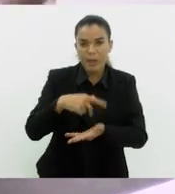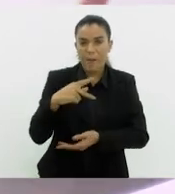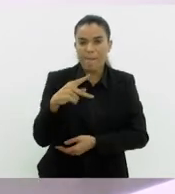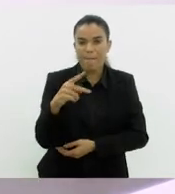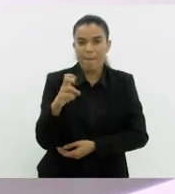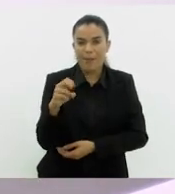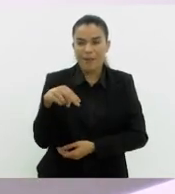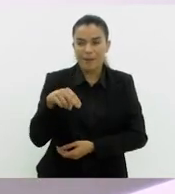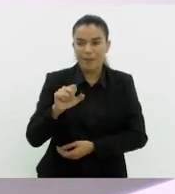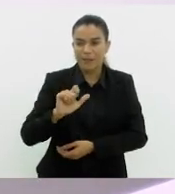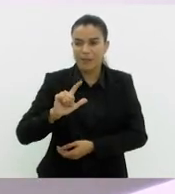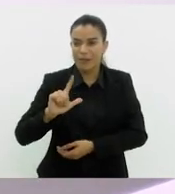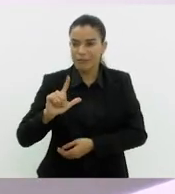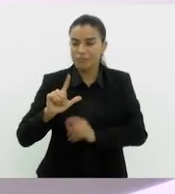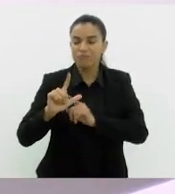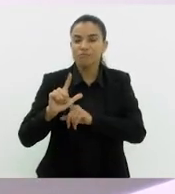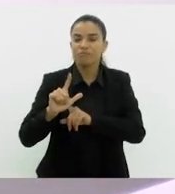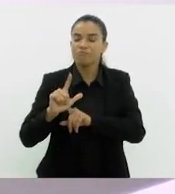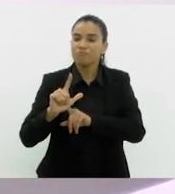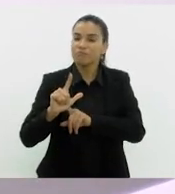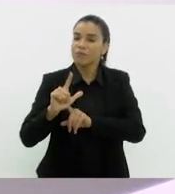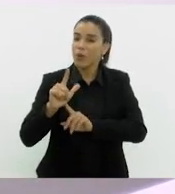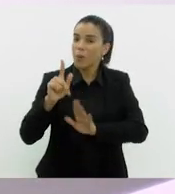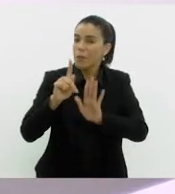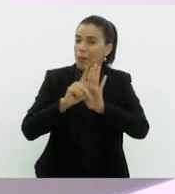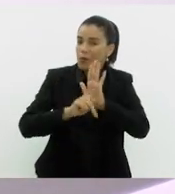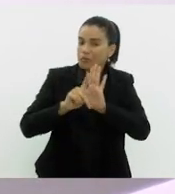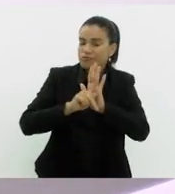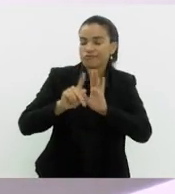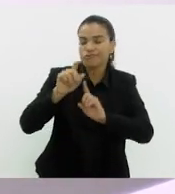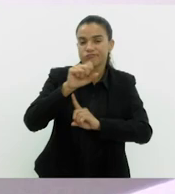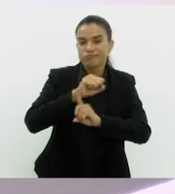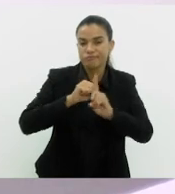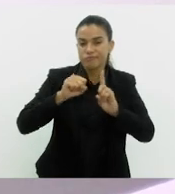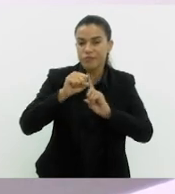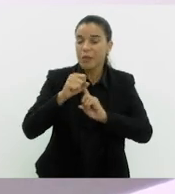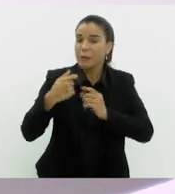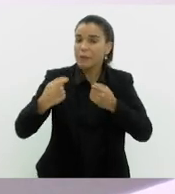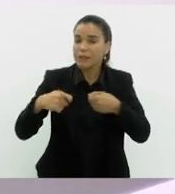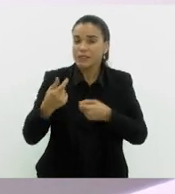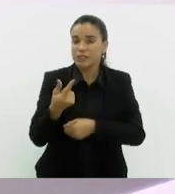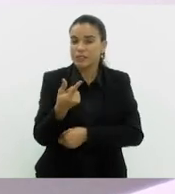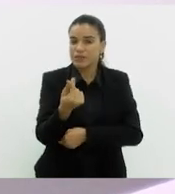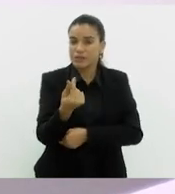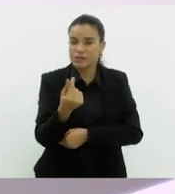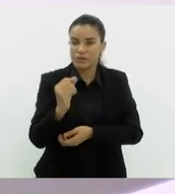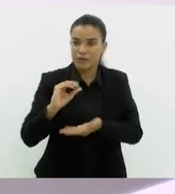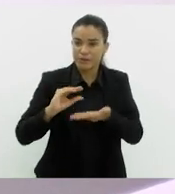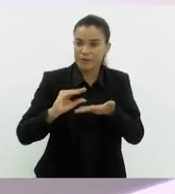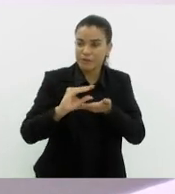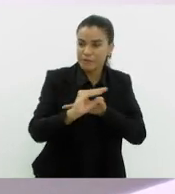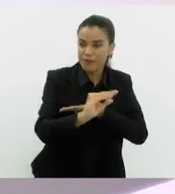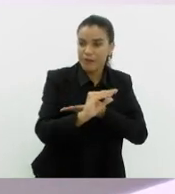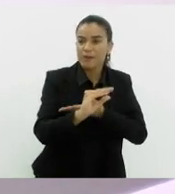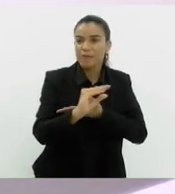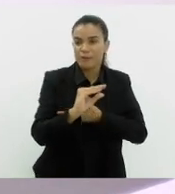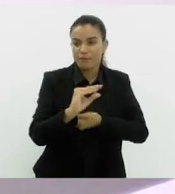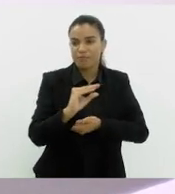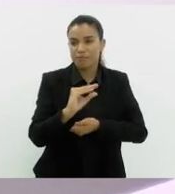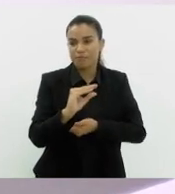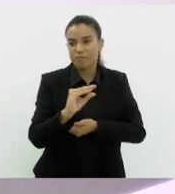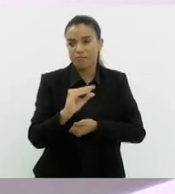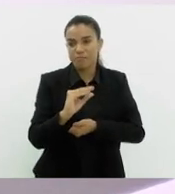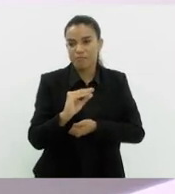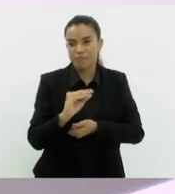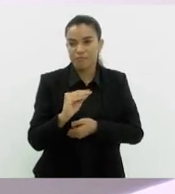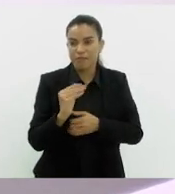esses projetos, melhor dizendo, projetos sociais que precisam de verba para existir e para poderem